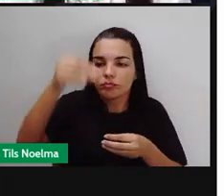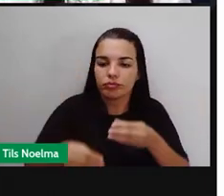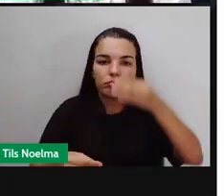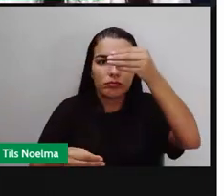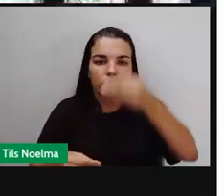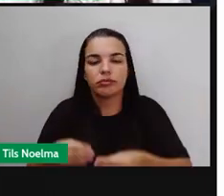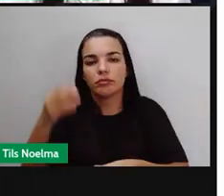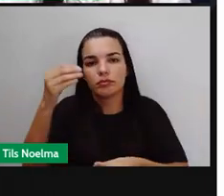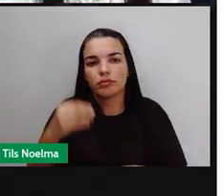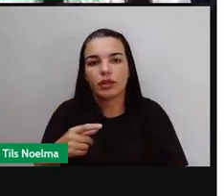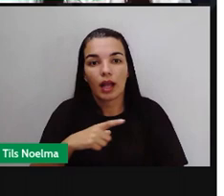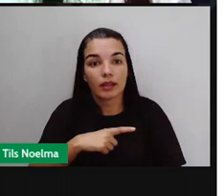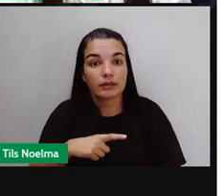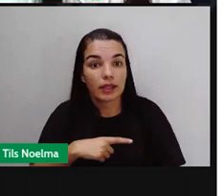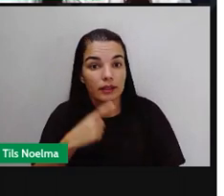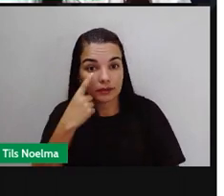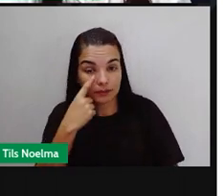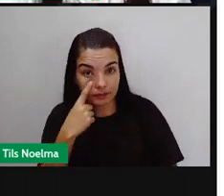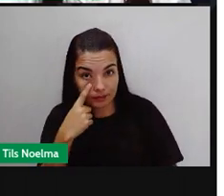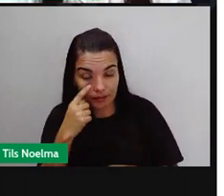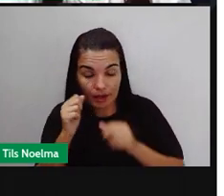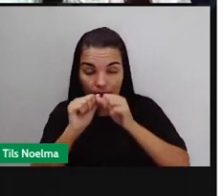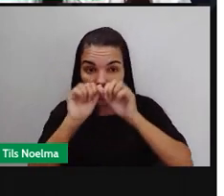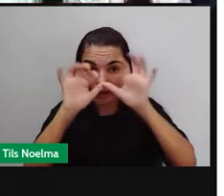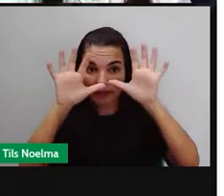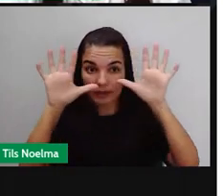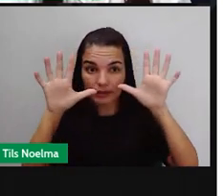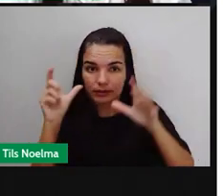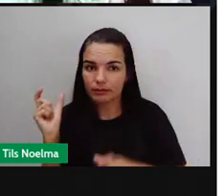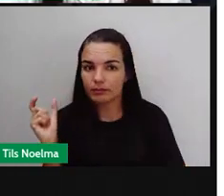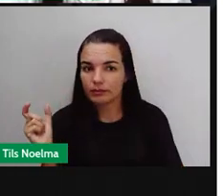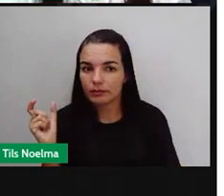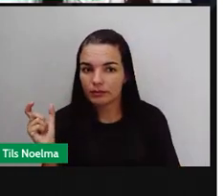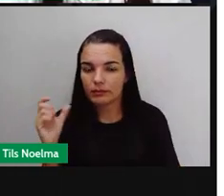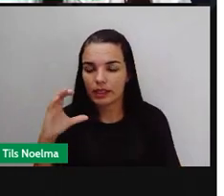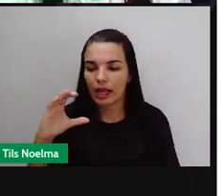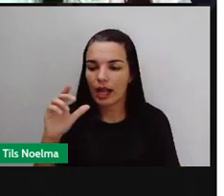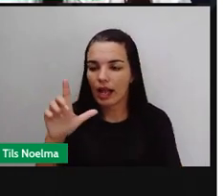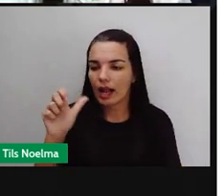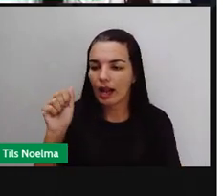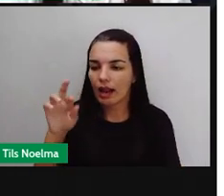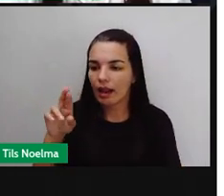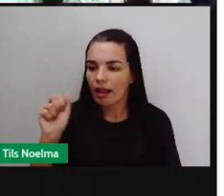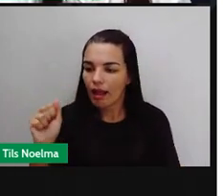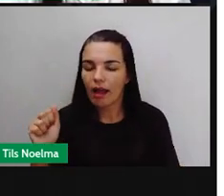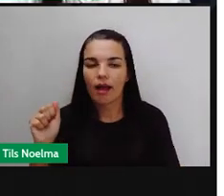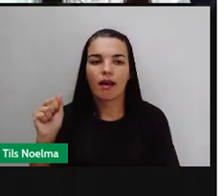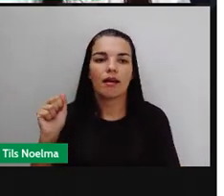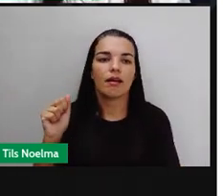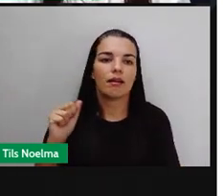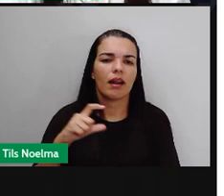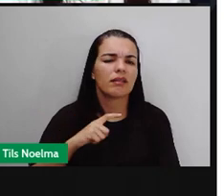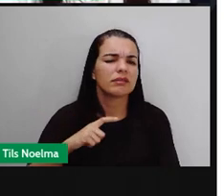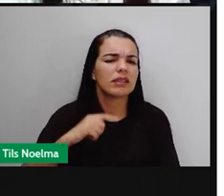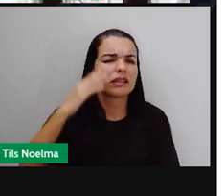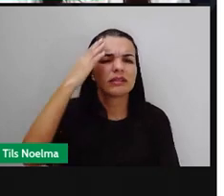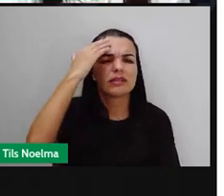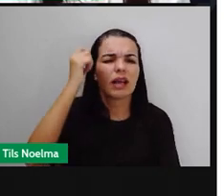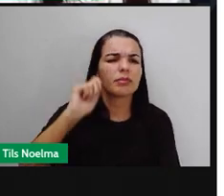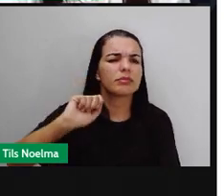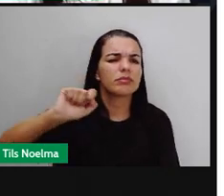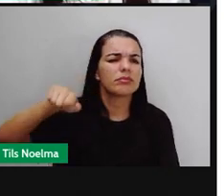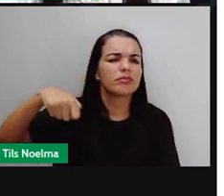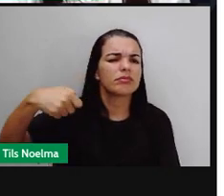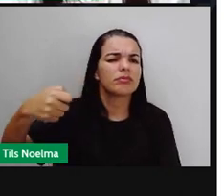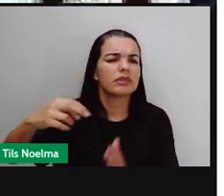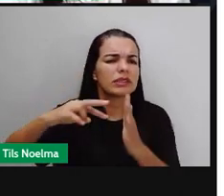aí as palavras, né? Clara, delicado, vivas, longo e estendidos. Vocês sabem o que que são